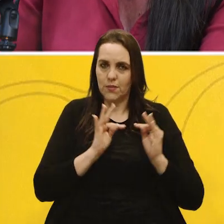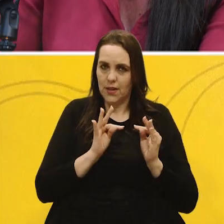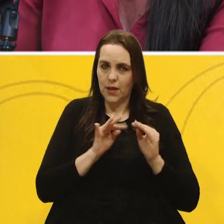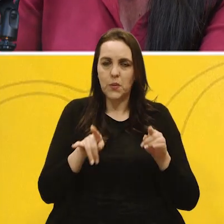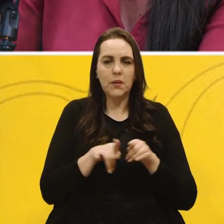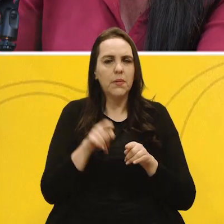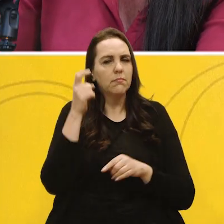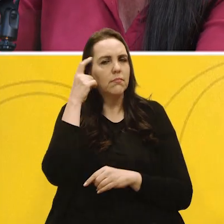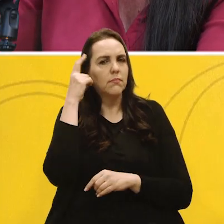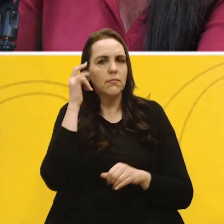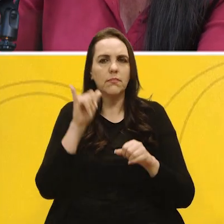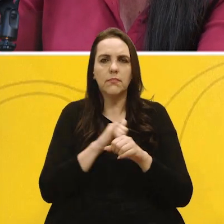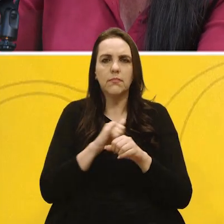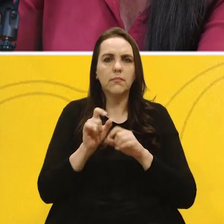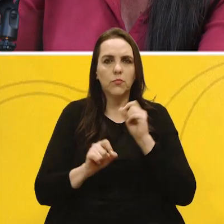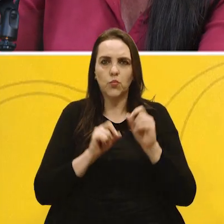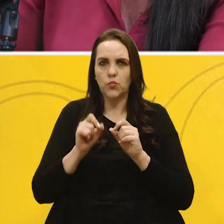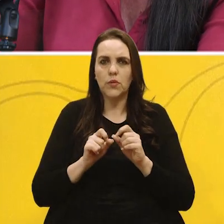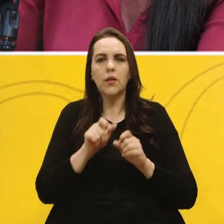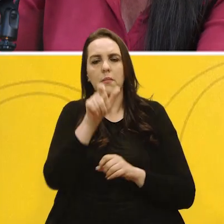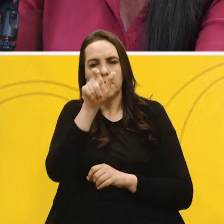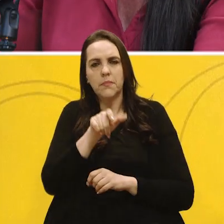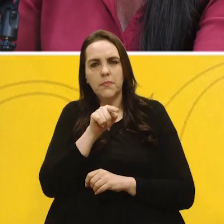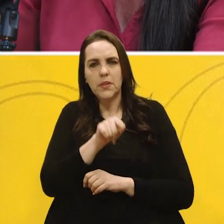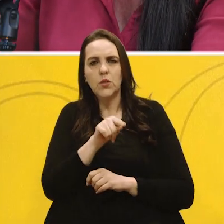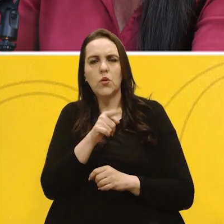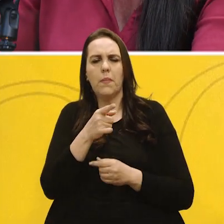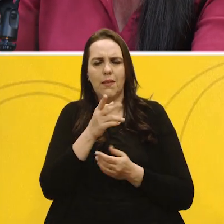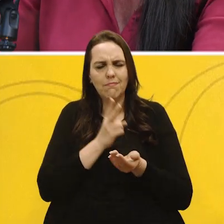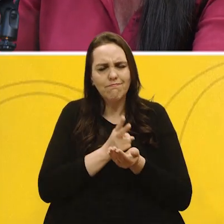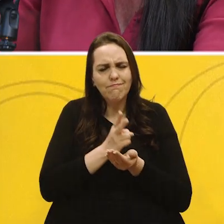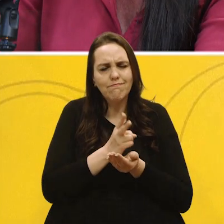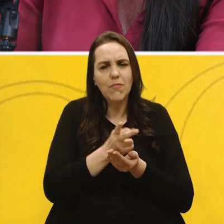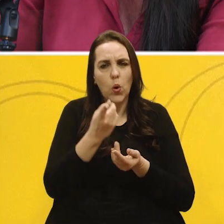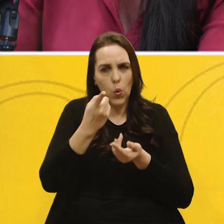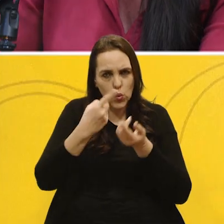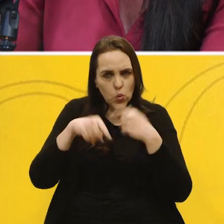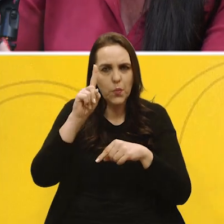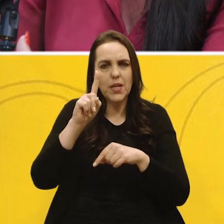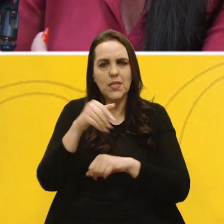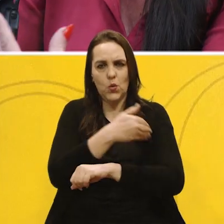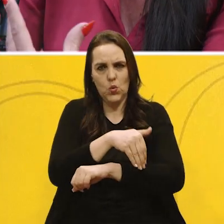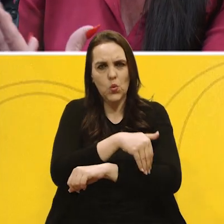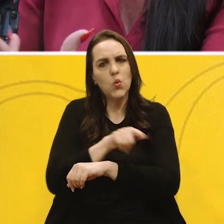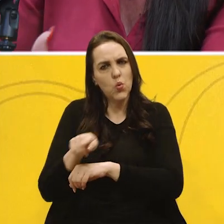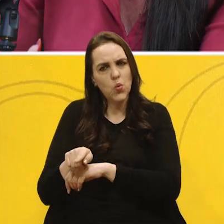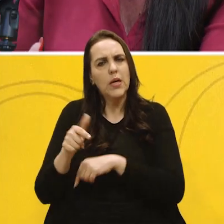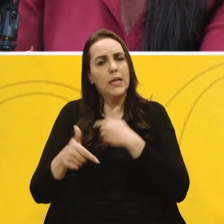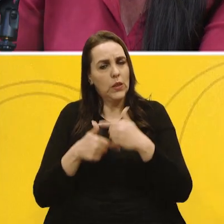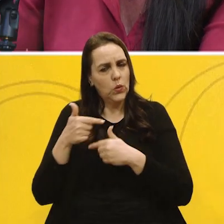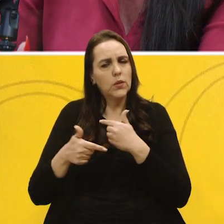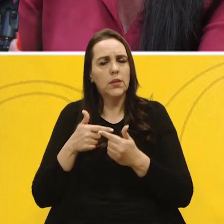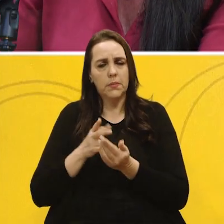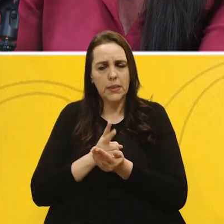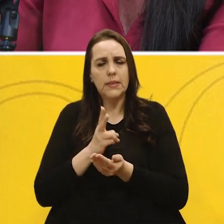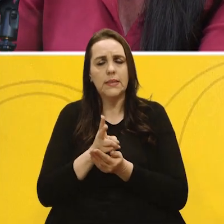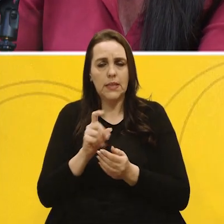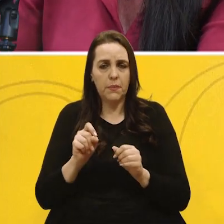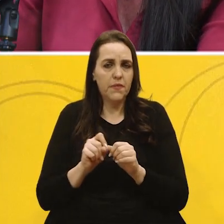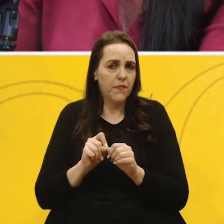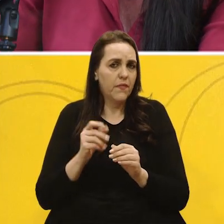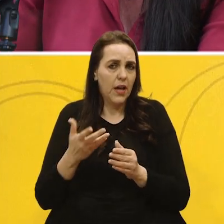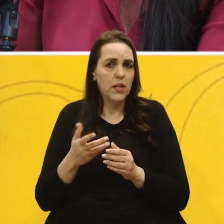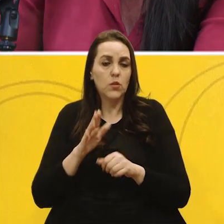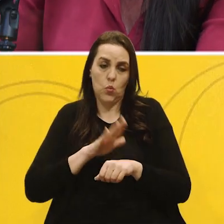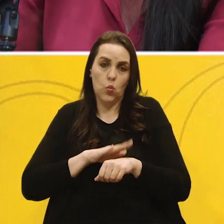vão pensar também em trabalhar aquele indivíduo constantemente para a superação das ruas. Então, é um trabalho que acontece